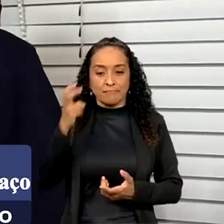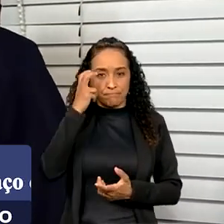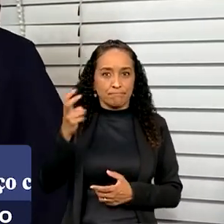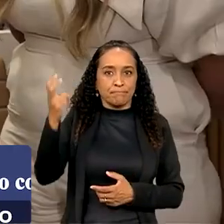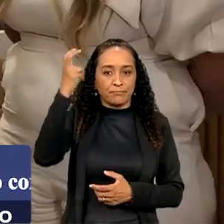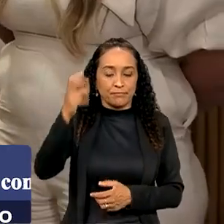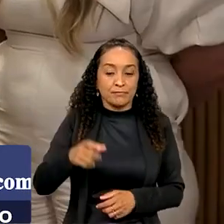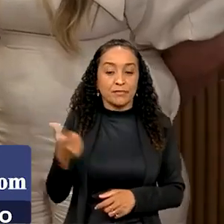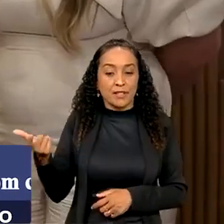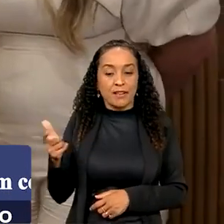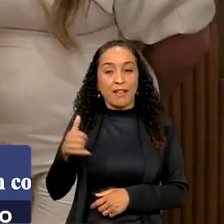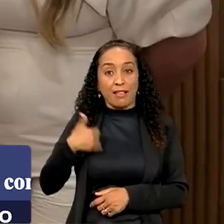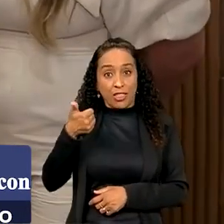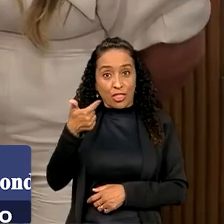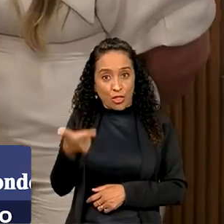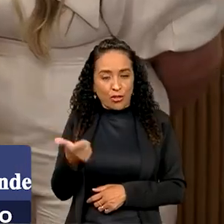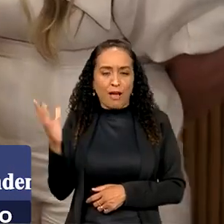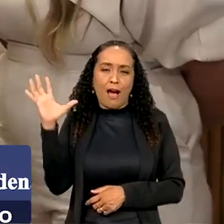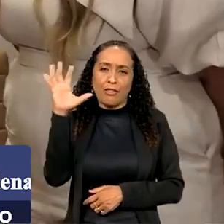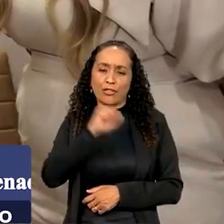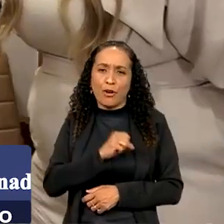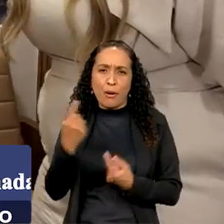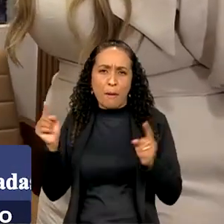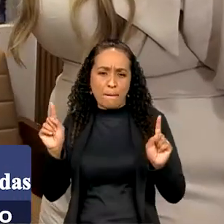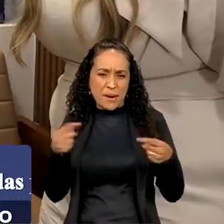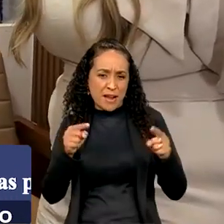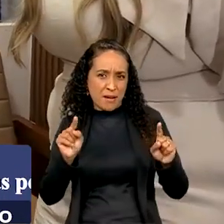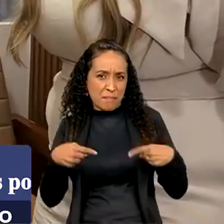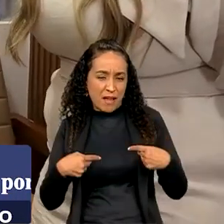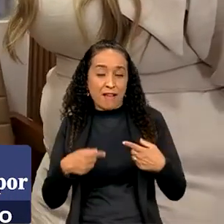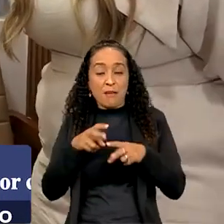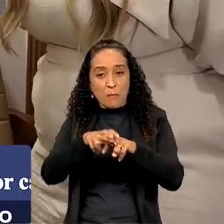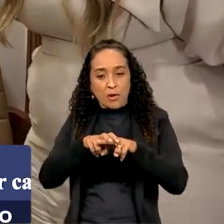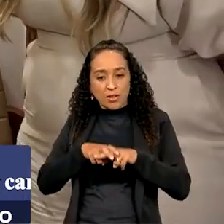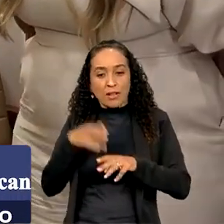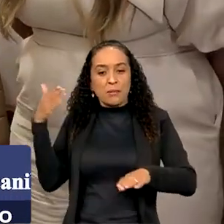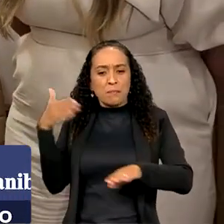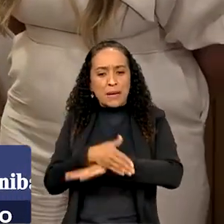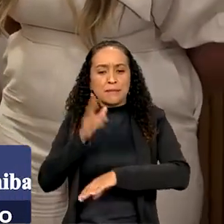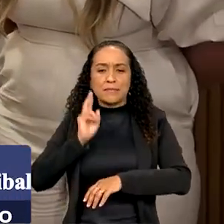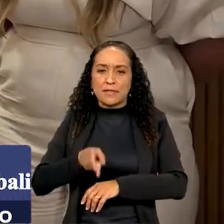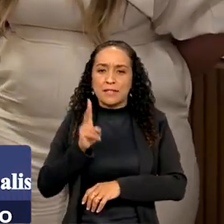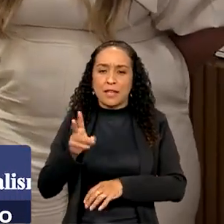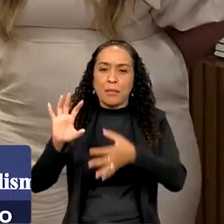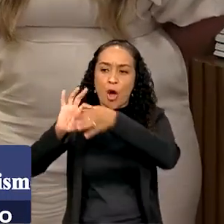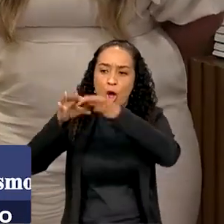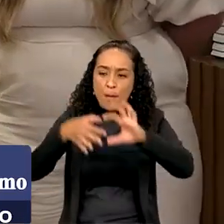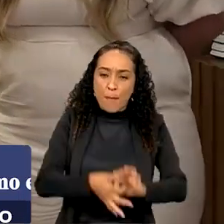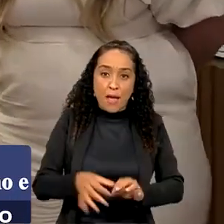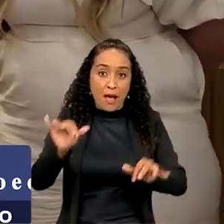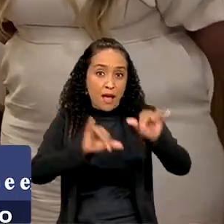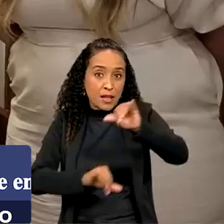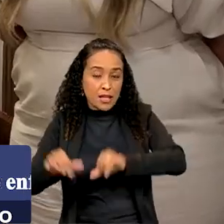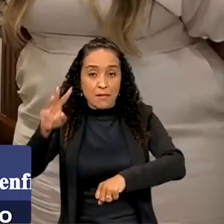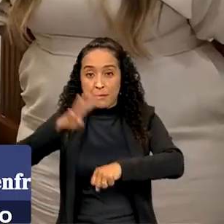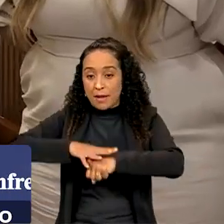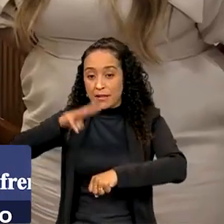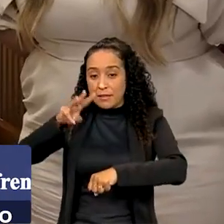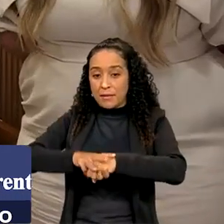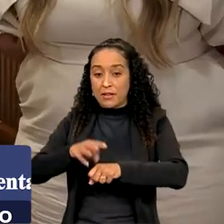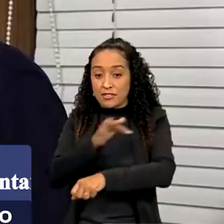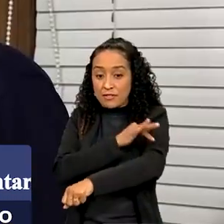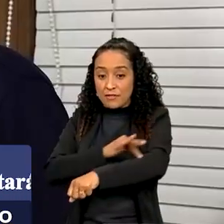O menino de 12 anos adora desafios e, por isso, participa sempre de Olimpíadas de Química, Matemática